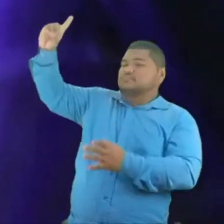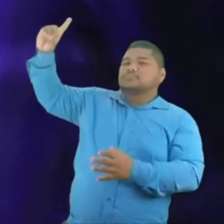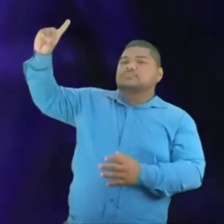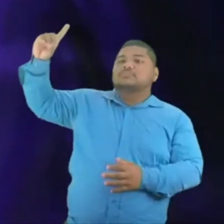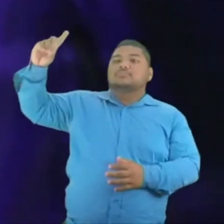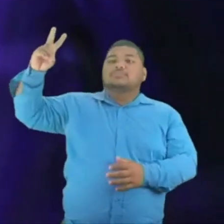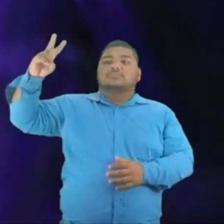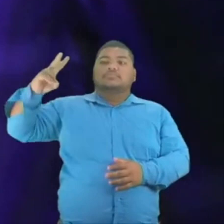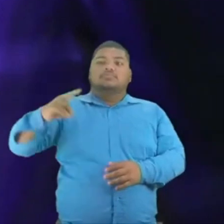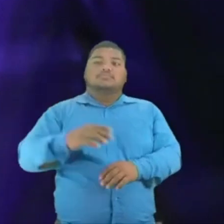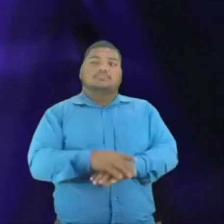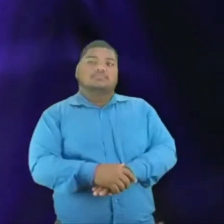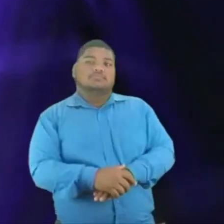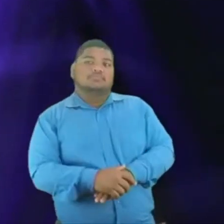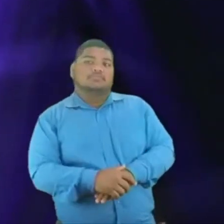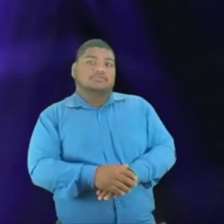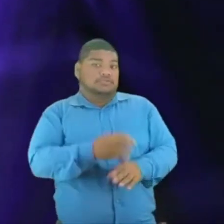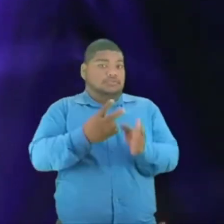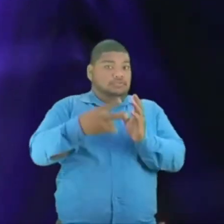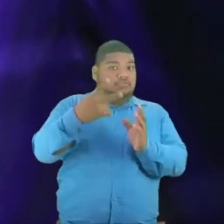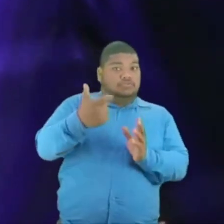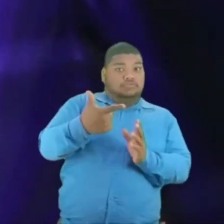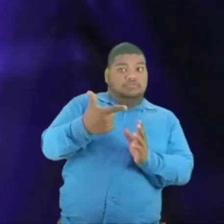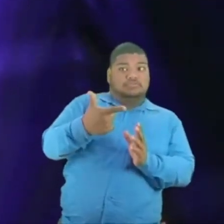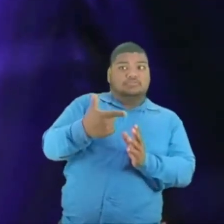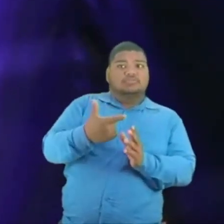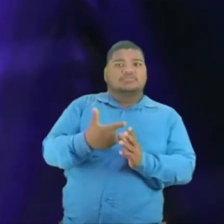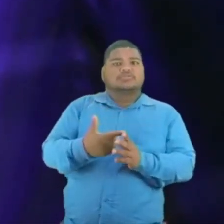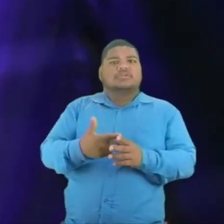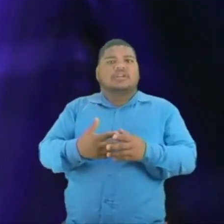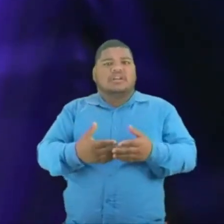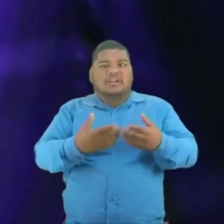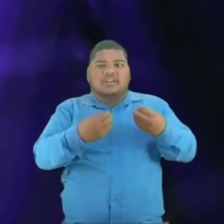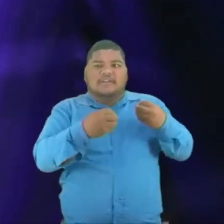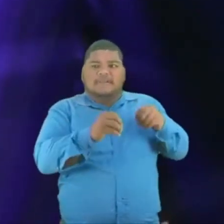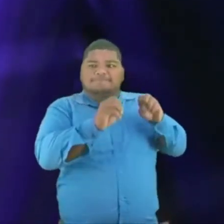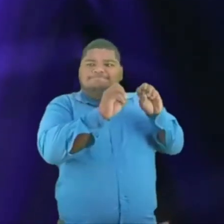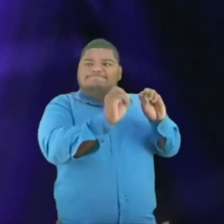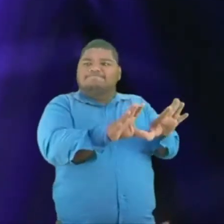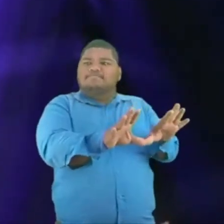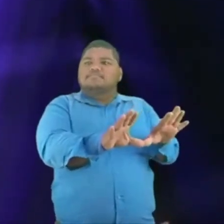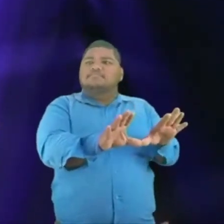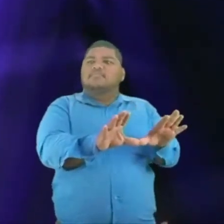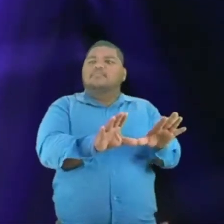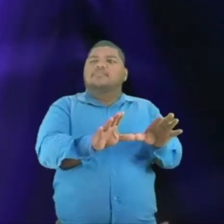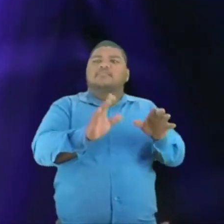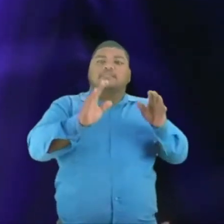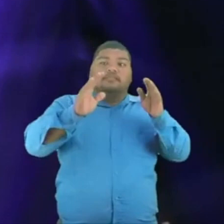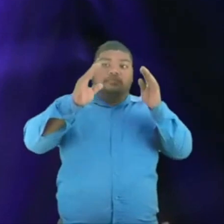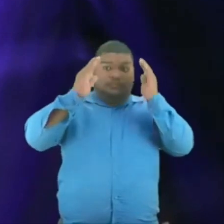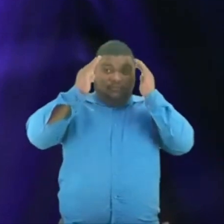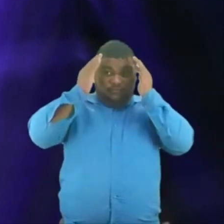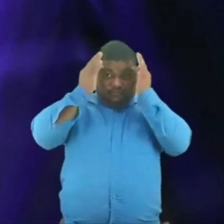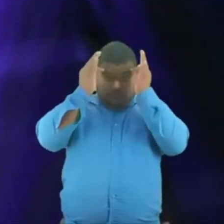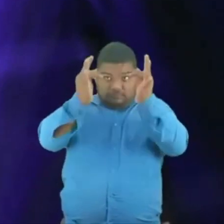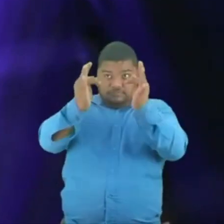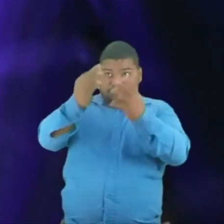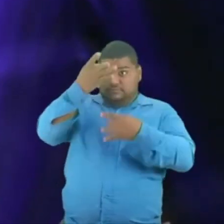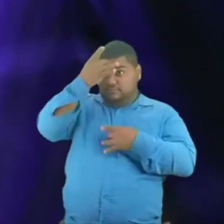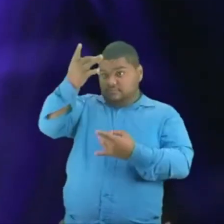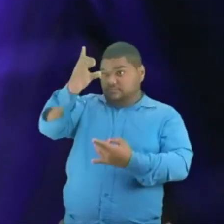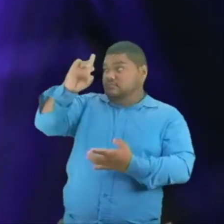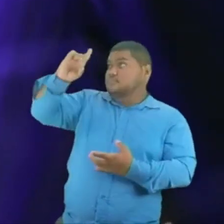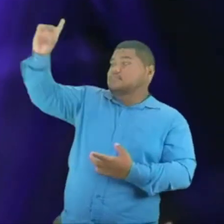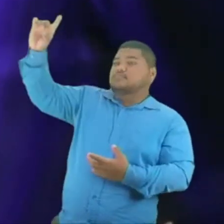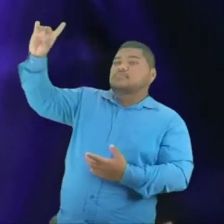Segunda atitude que você tem que ter: lance sua fé totalmente em Deus.